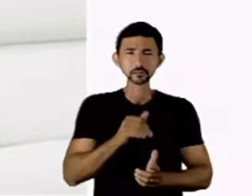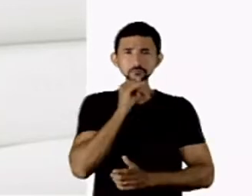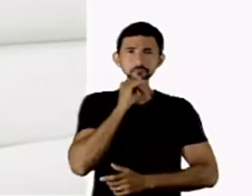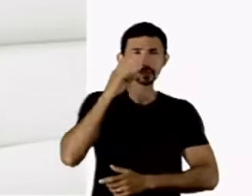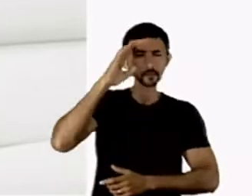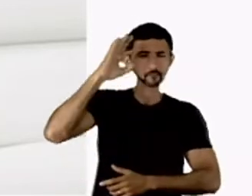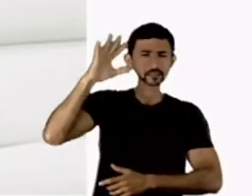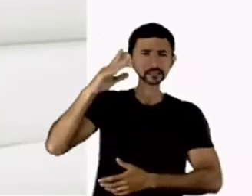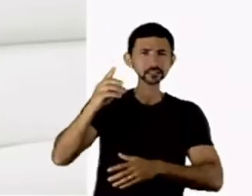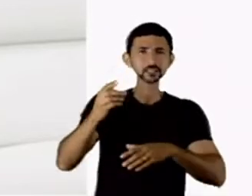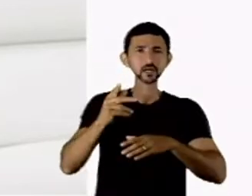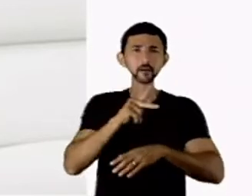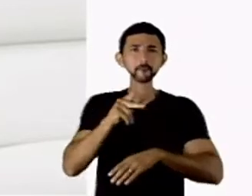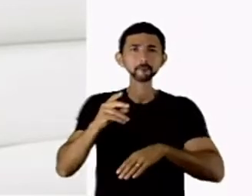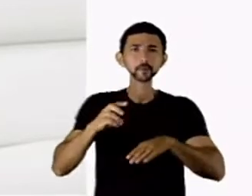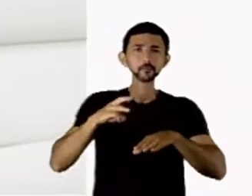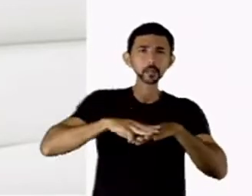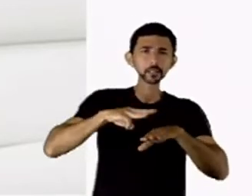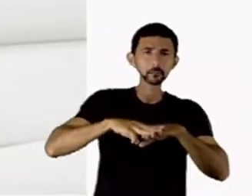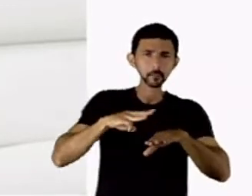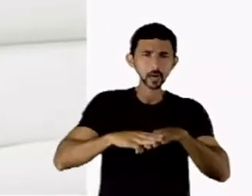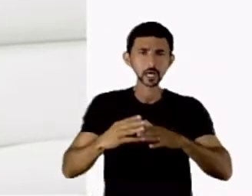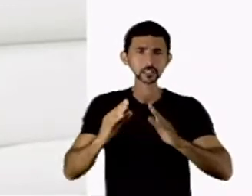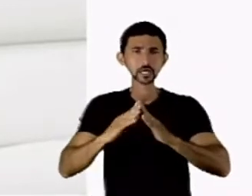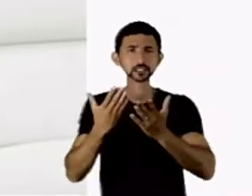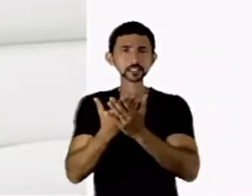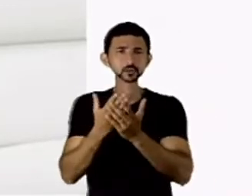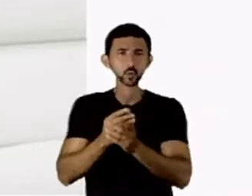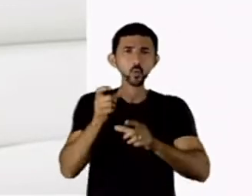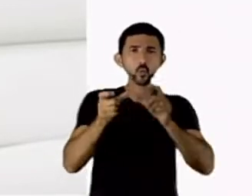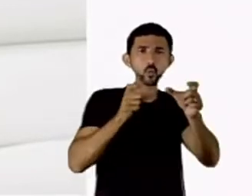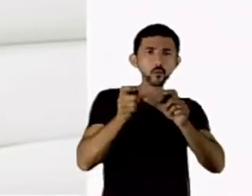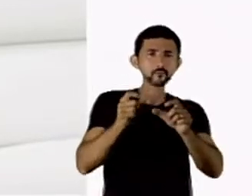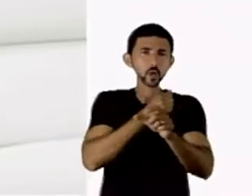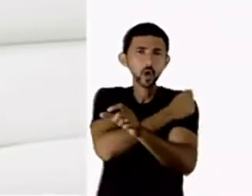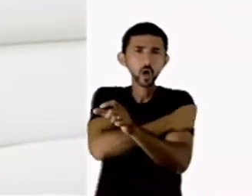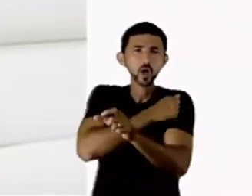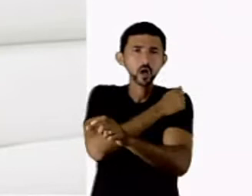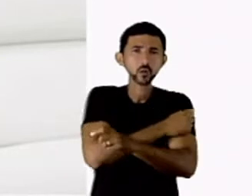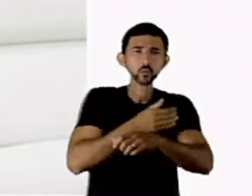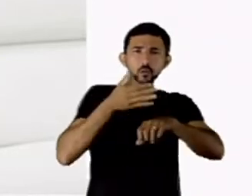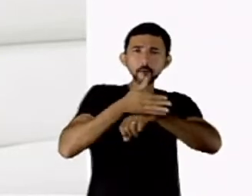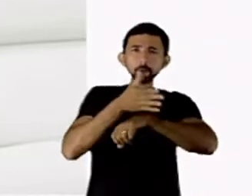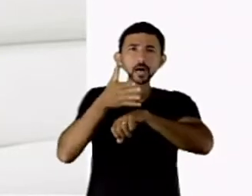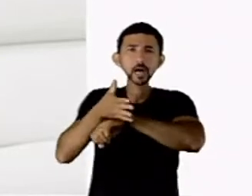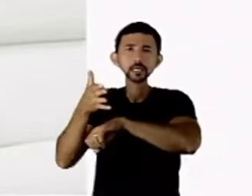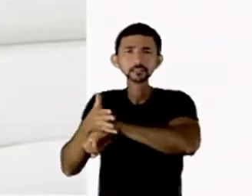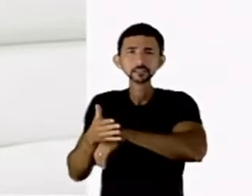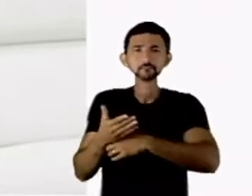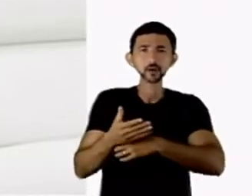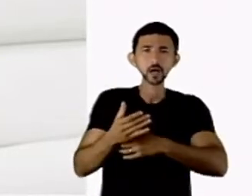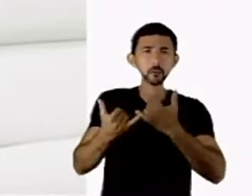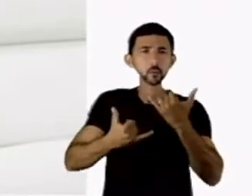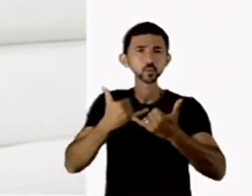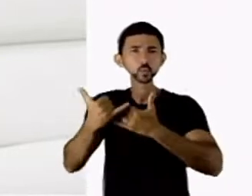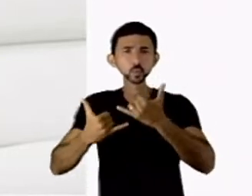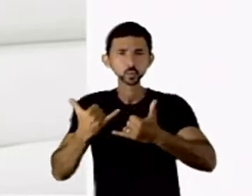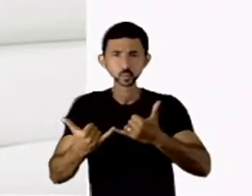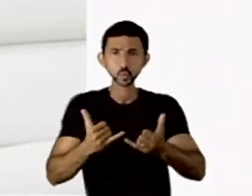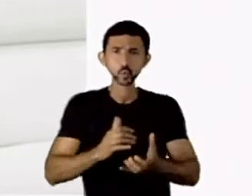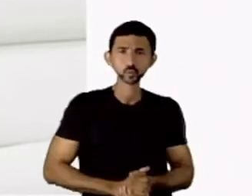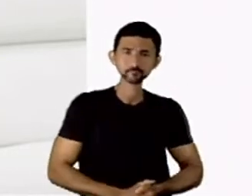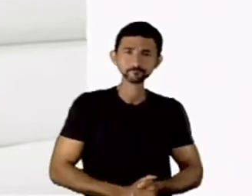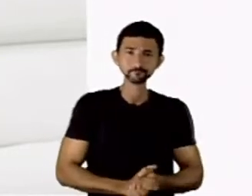tua professora de matemática da escola convidou os seus alunos a participarem de um jogo composto